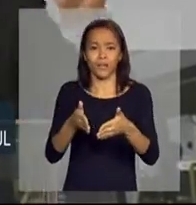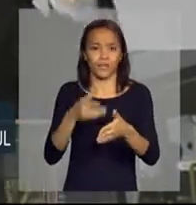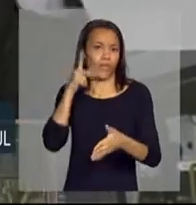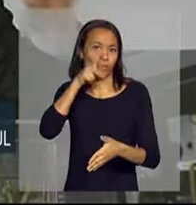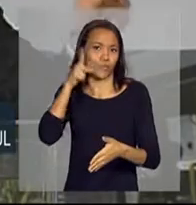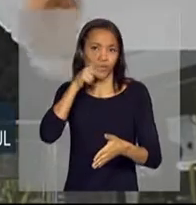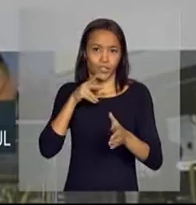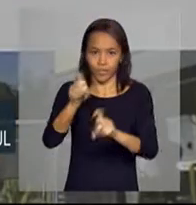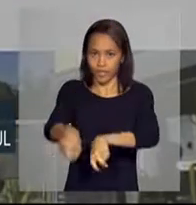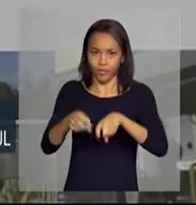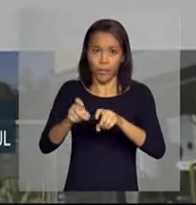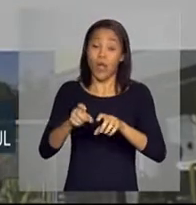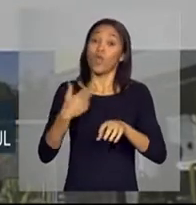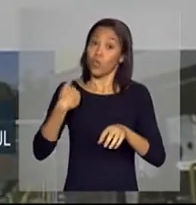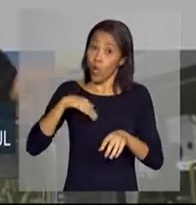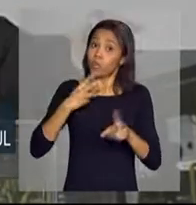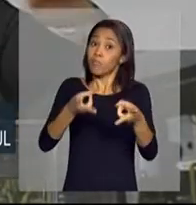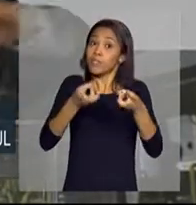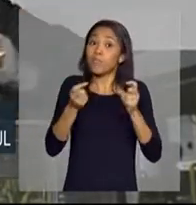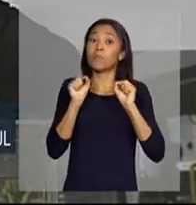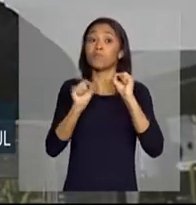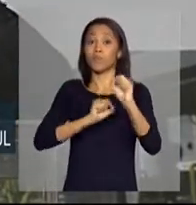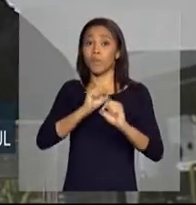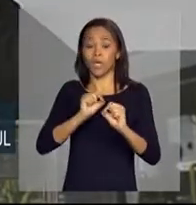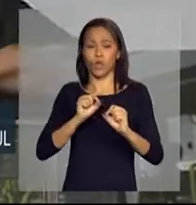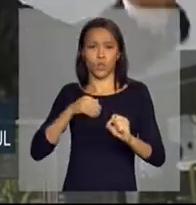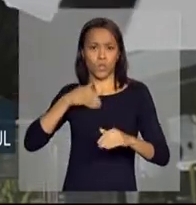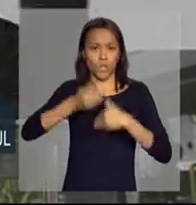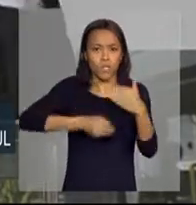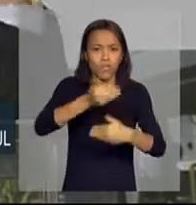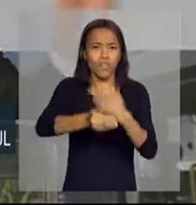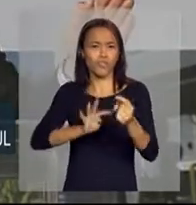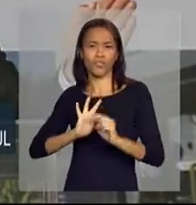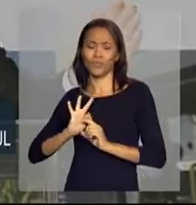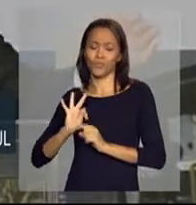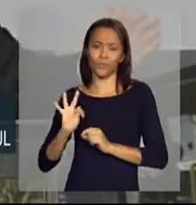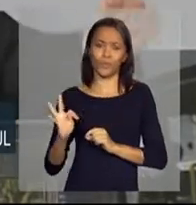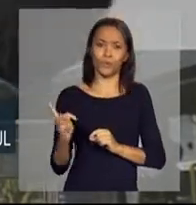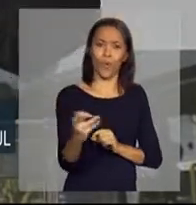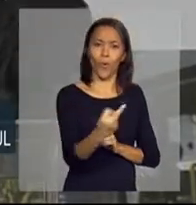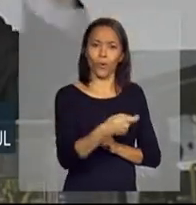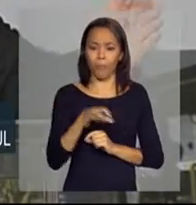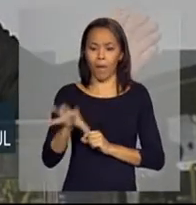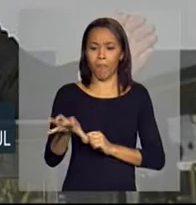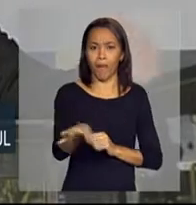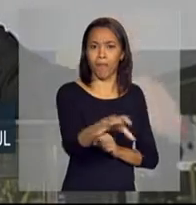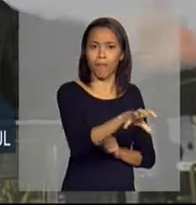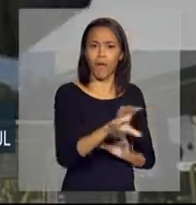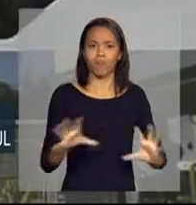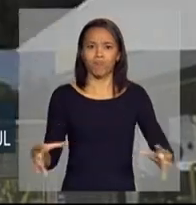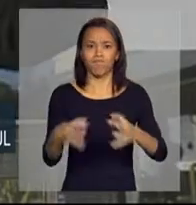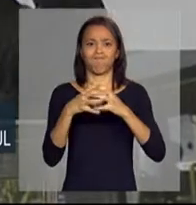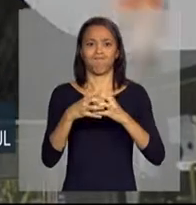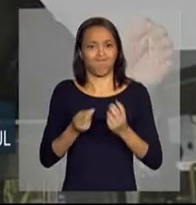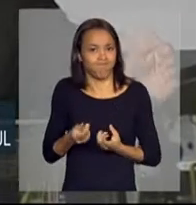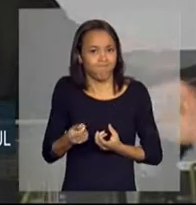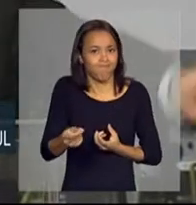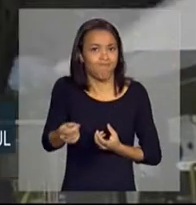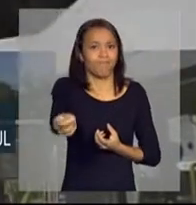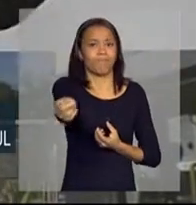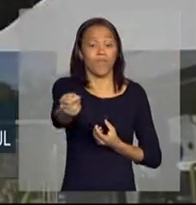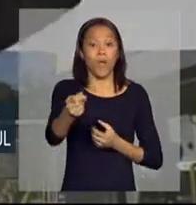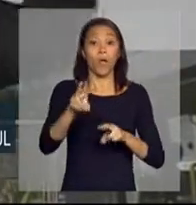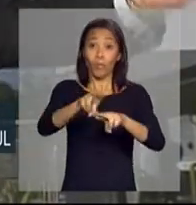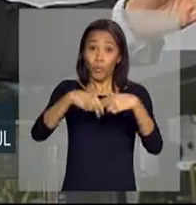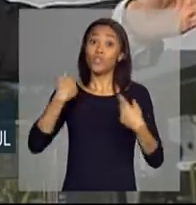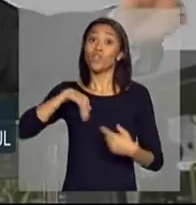Nós concebemos o desenvolvimento rural como o desenvolvimento de todo um território de forma sustentável. Por isso nós temos o